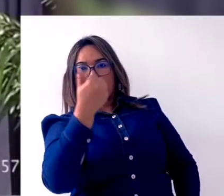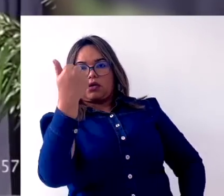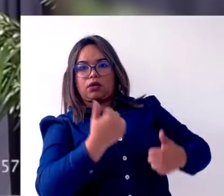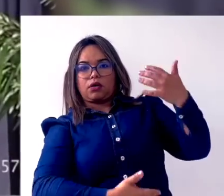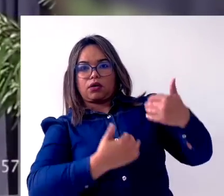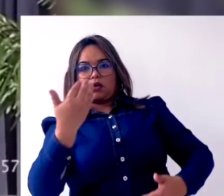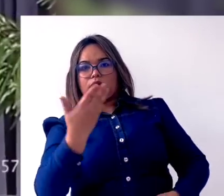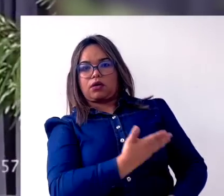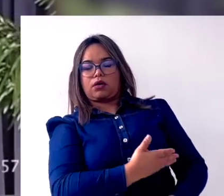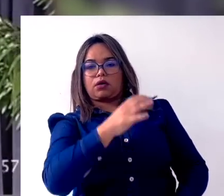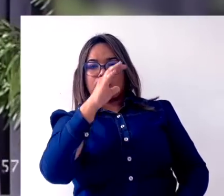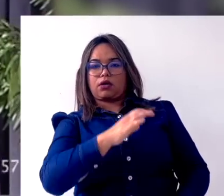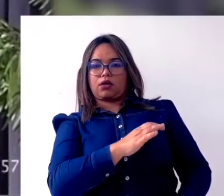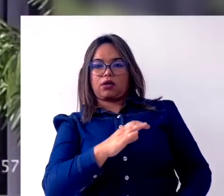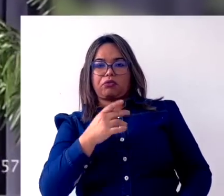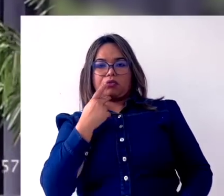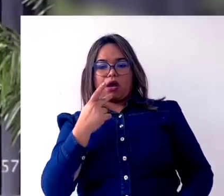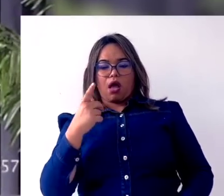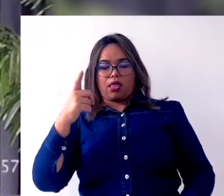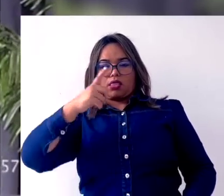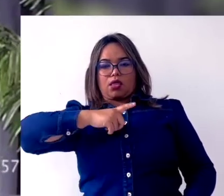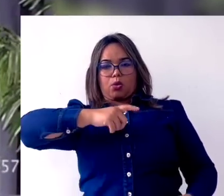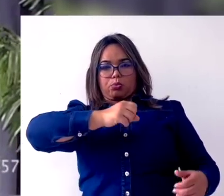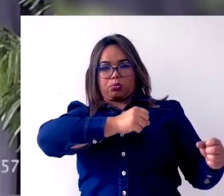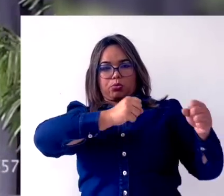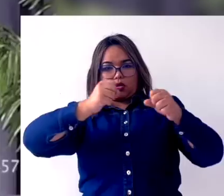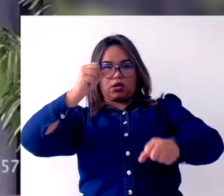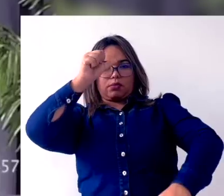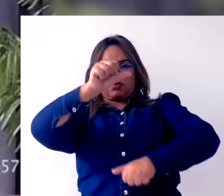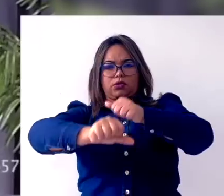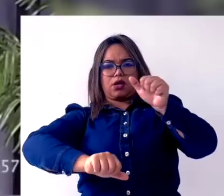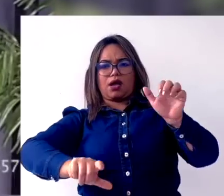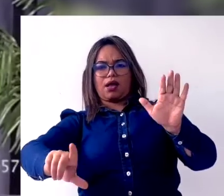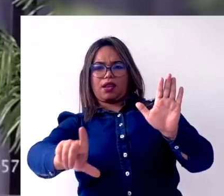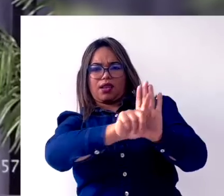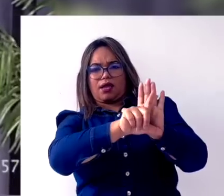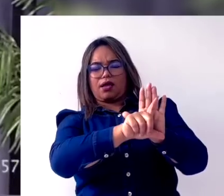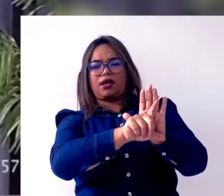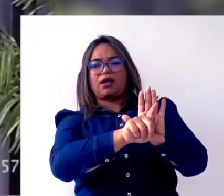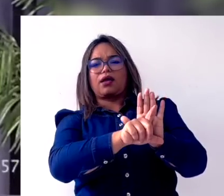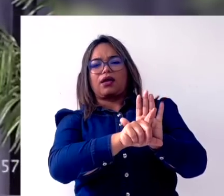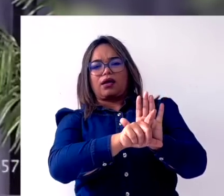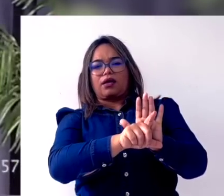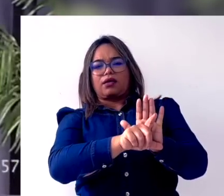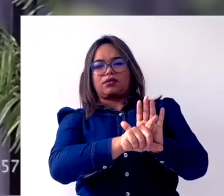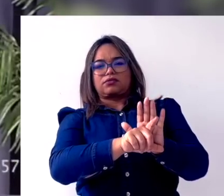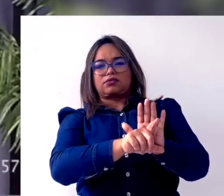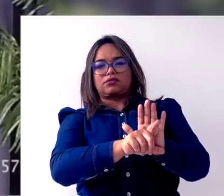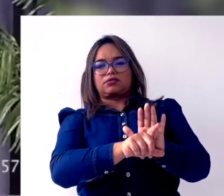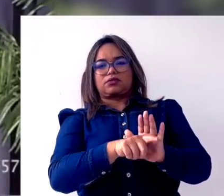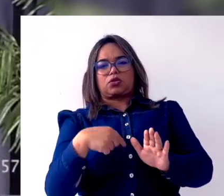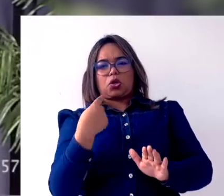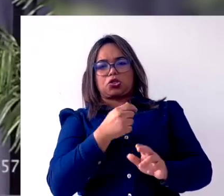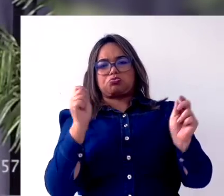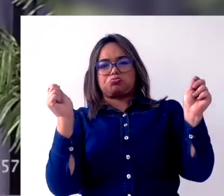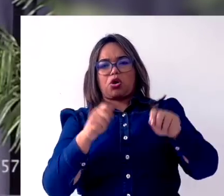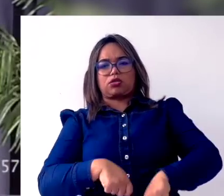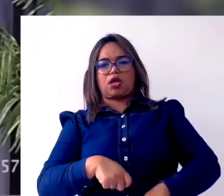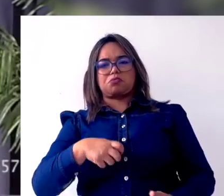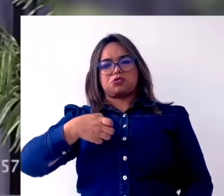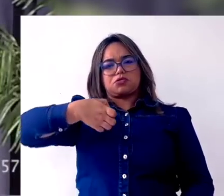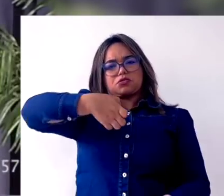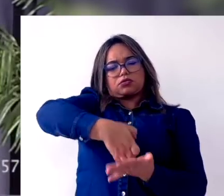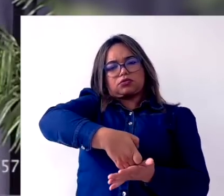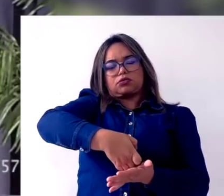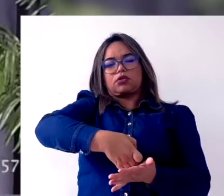Nós, a Igreja, temos o poder de mudar a lei. Nosso selo de aprovação pode fazer isso. Nosso